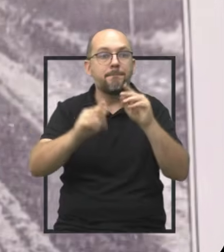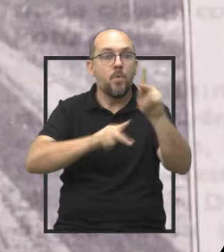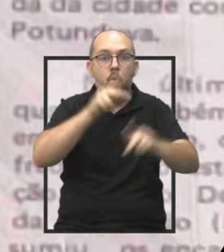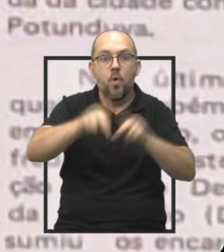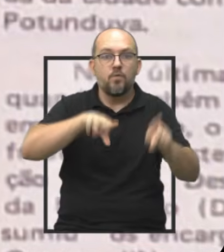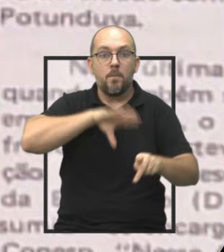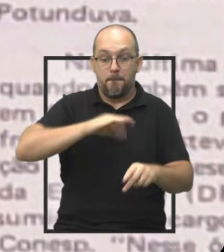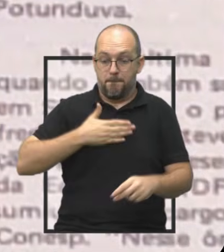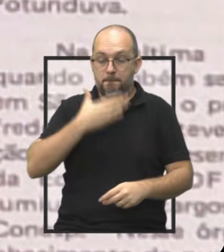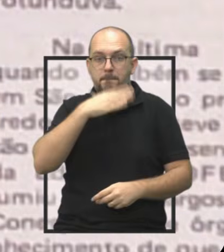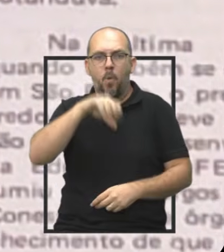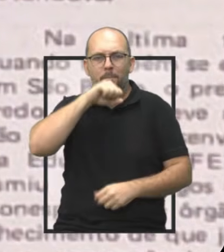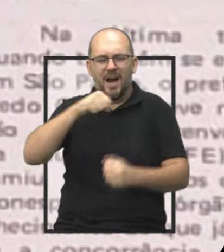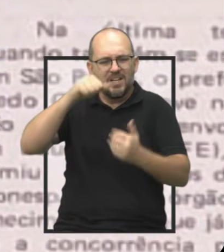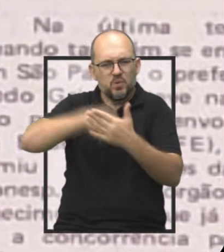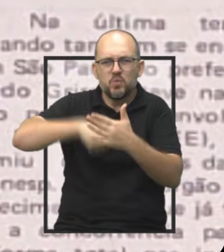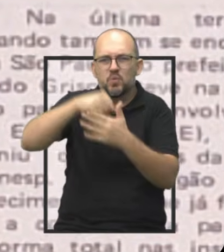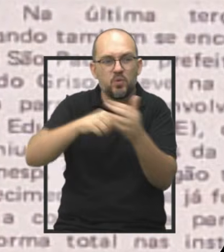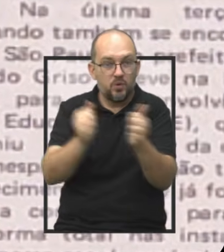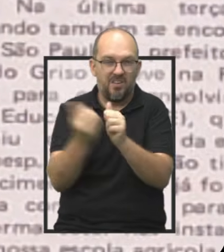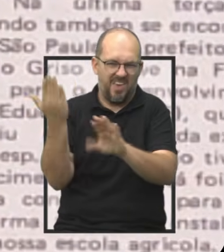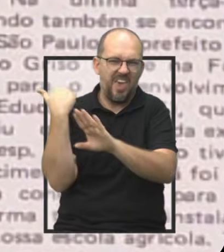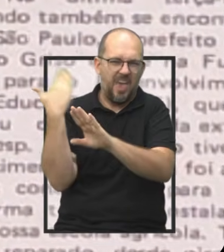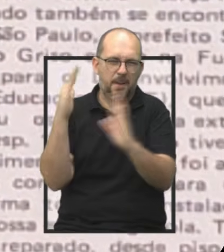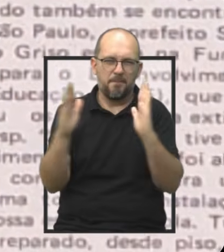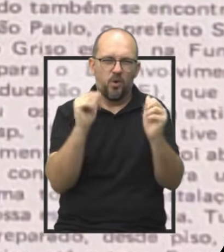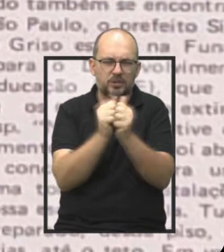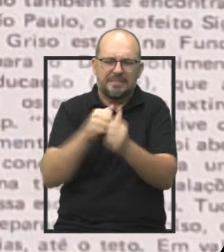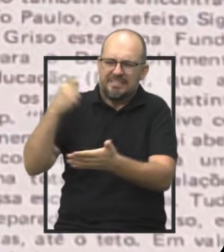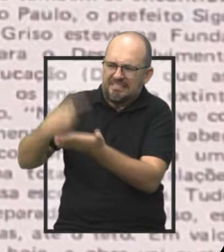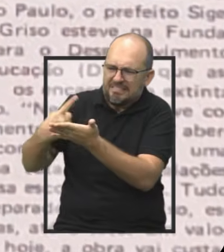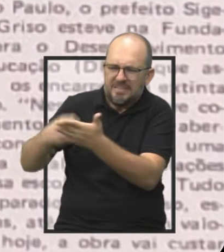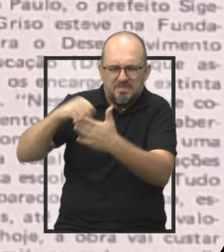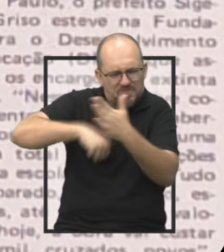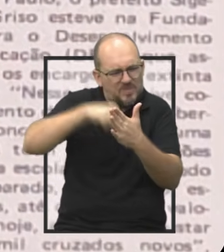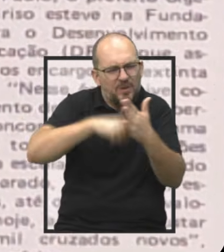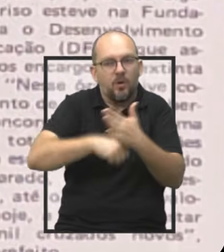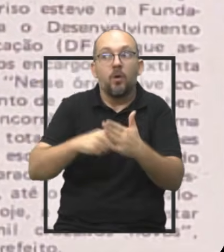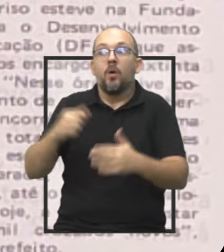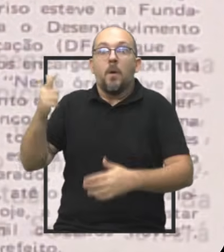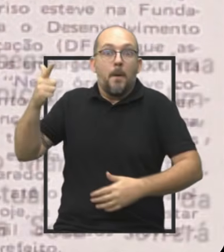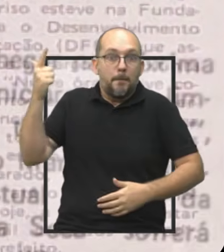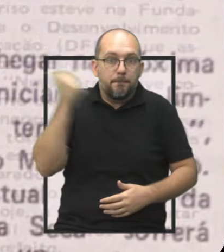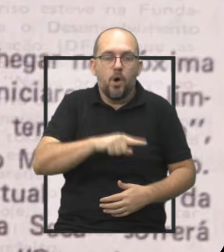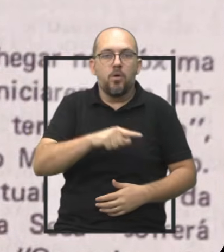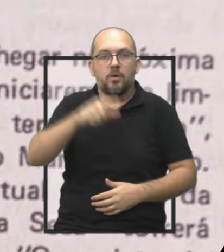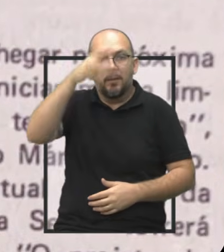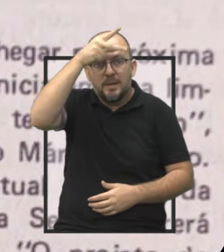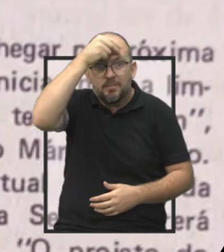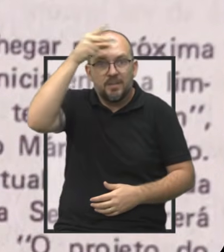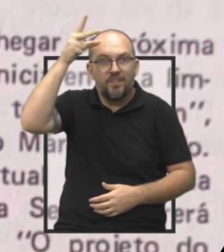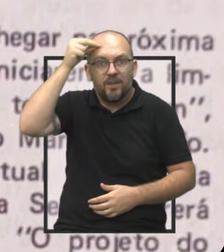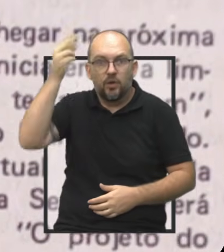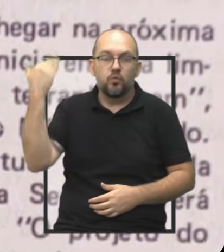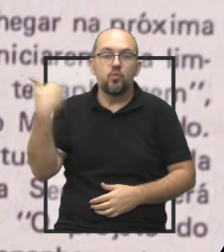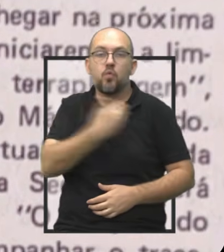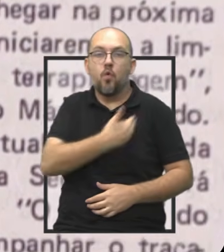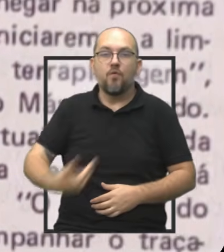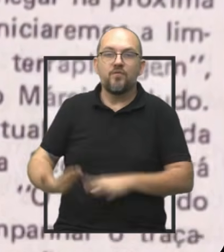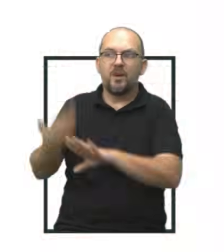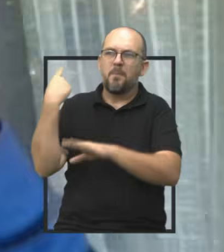moradores, inclusive meu pai, todos os antigos daquela época, se empenharam e o governo daquela década